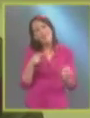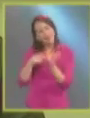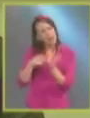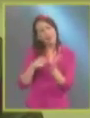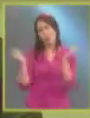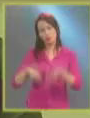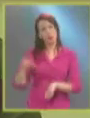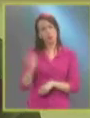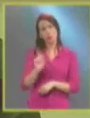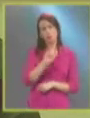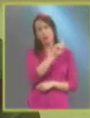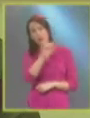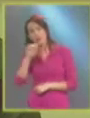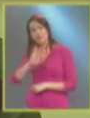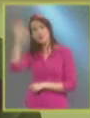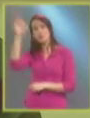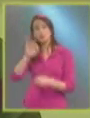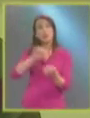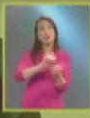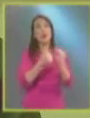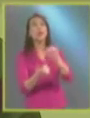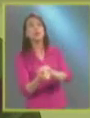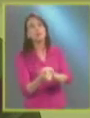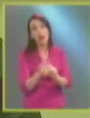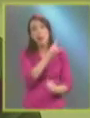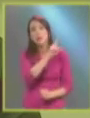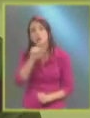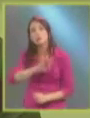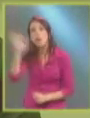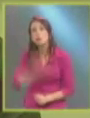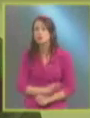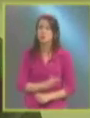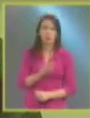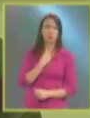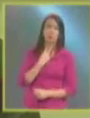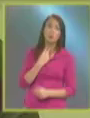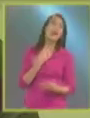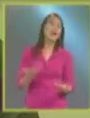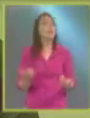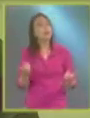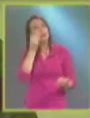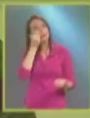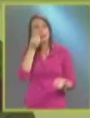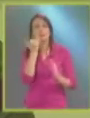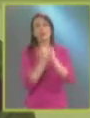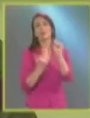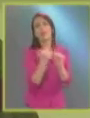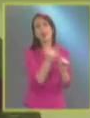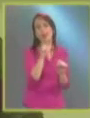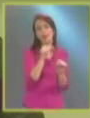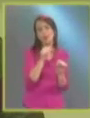adaptável, né? Mas o que pode ser... Tem que se fazer mais, facilitar. Esse lance da internet,